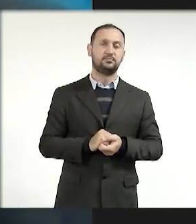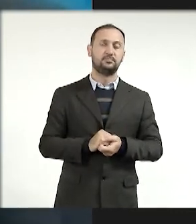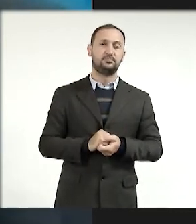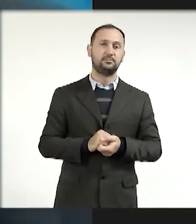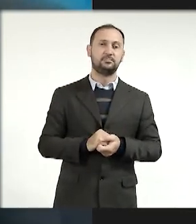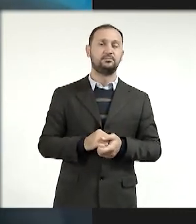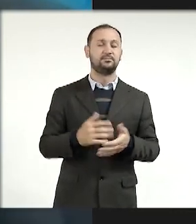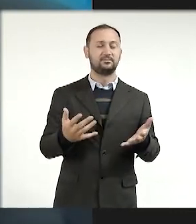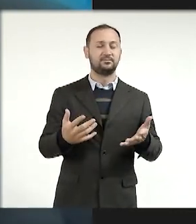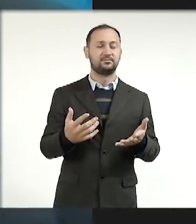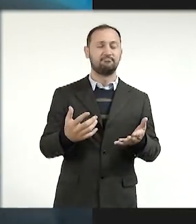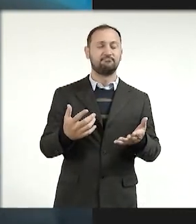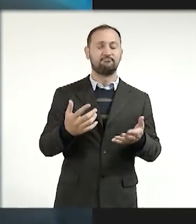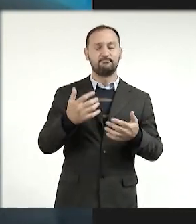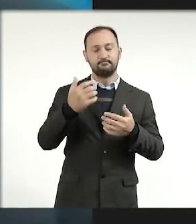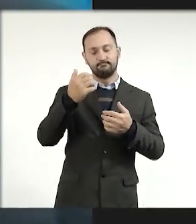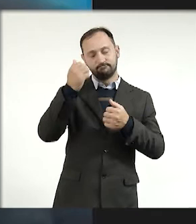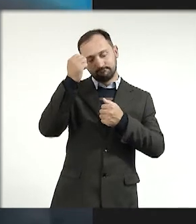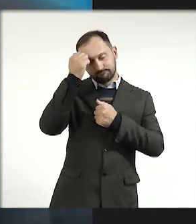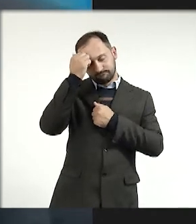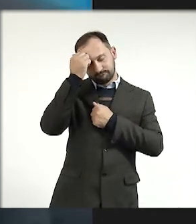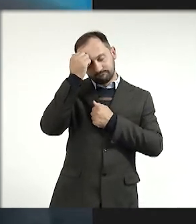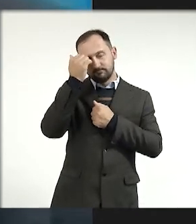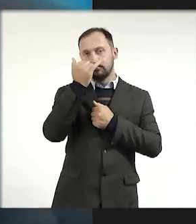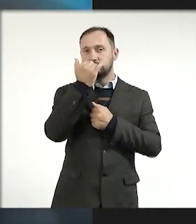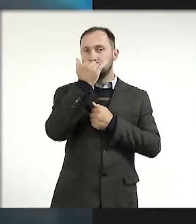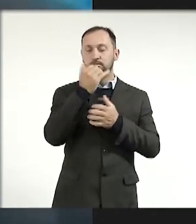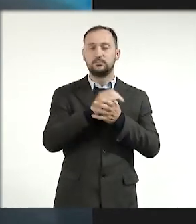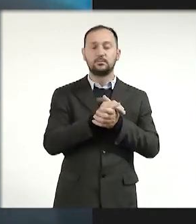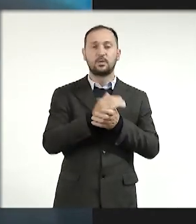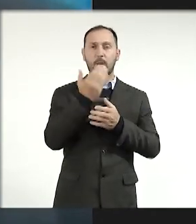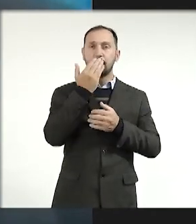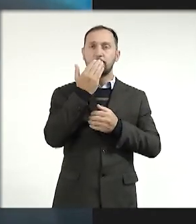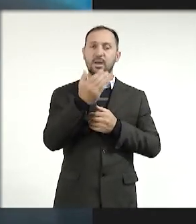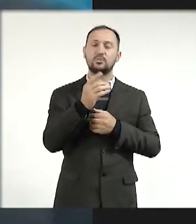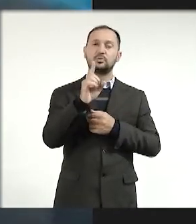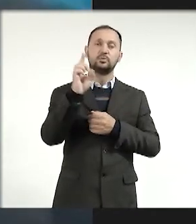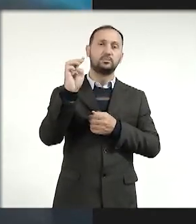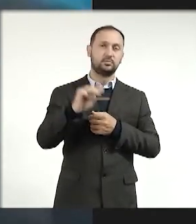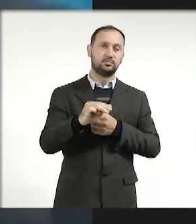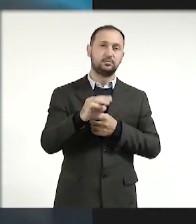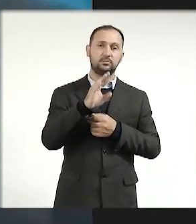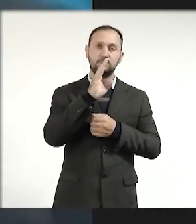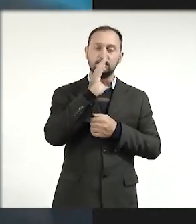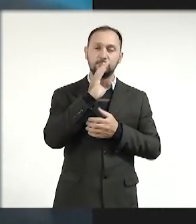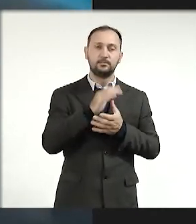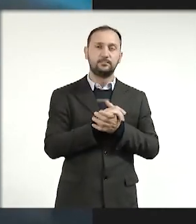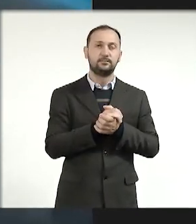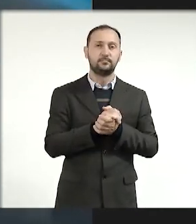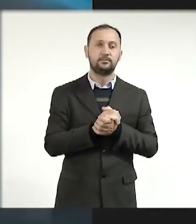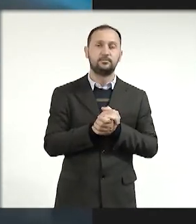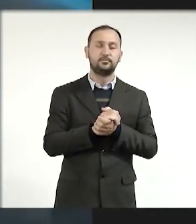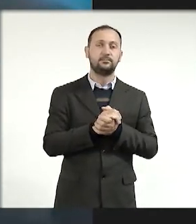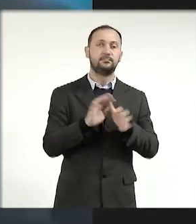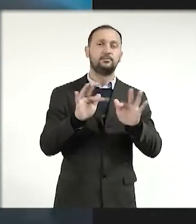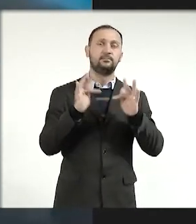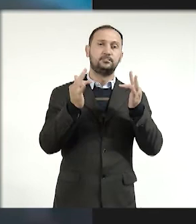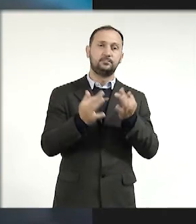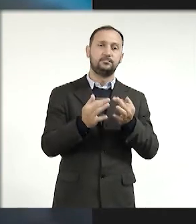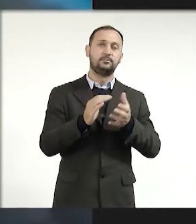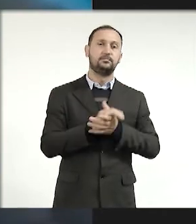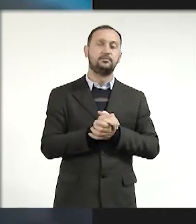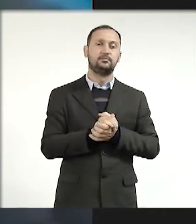Então, com muito pesar, e aqui peço esse minuto de silêncio para